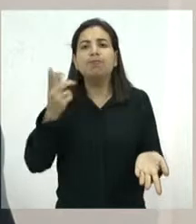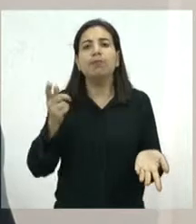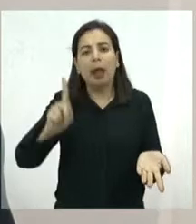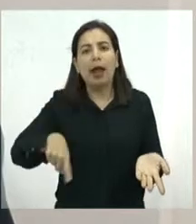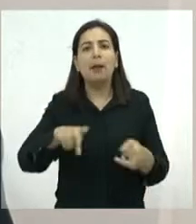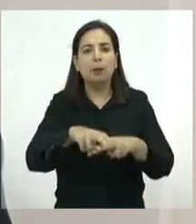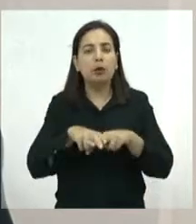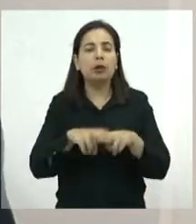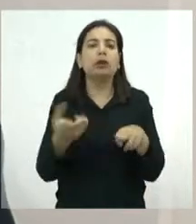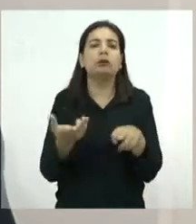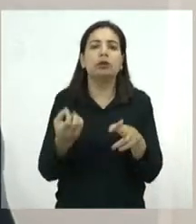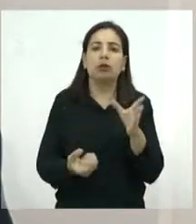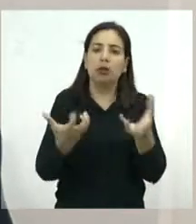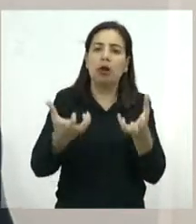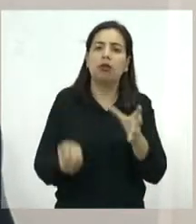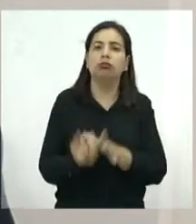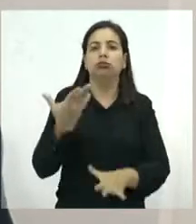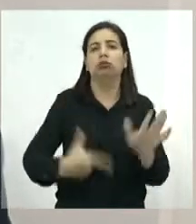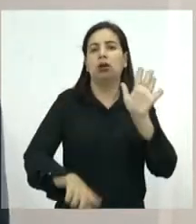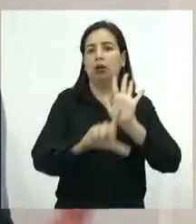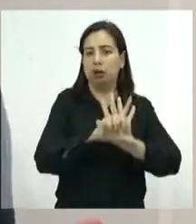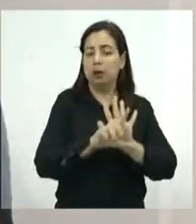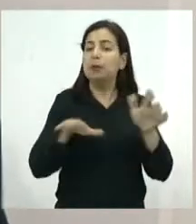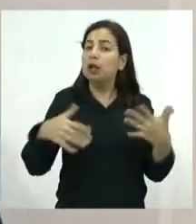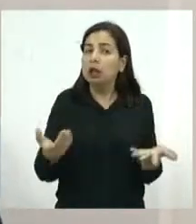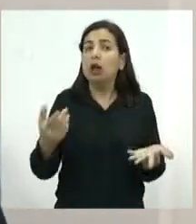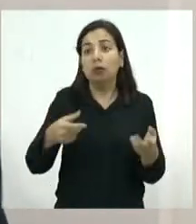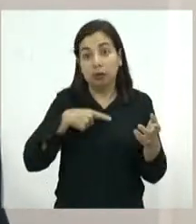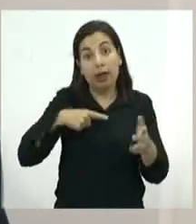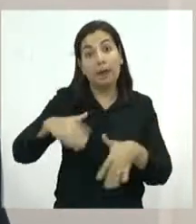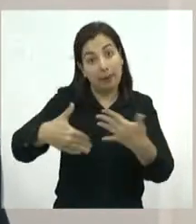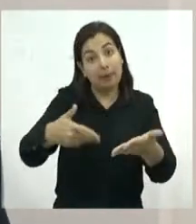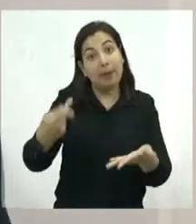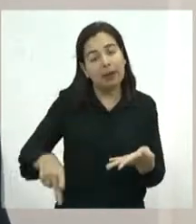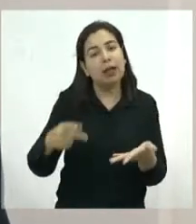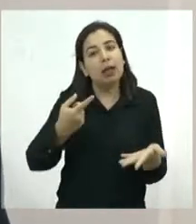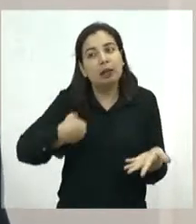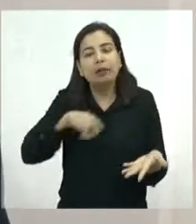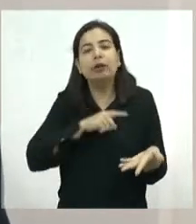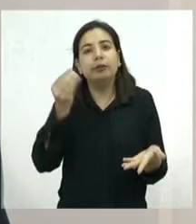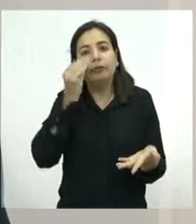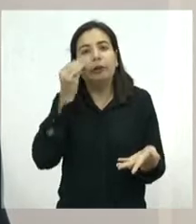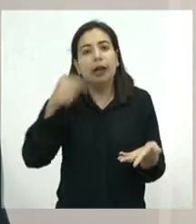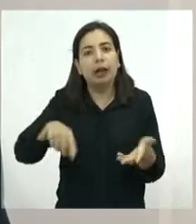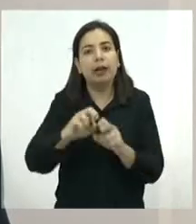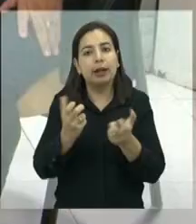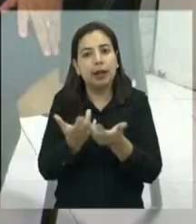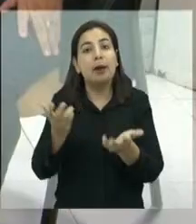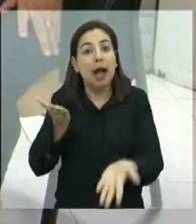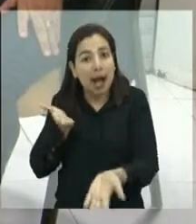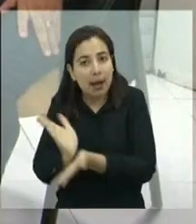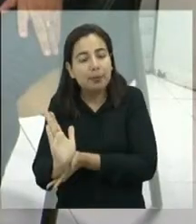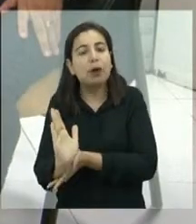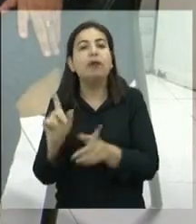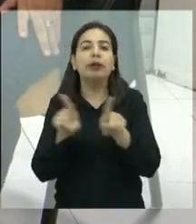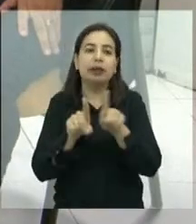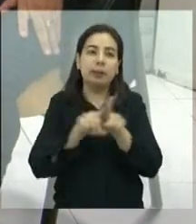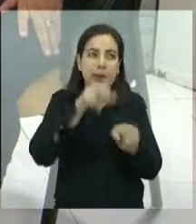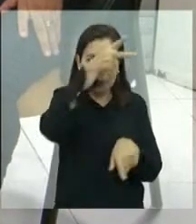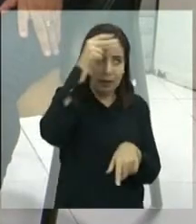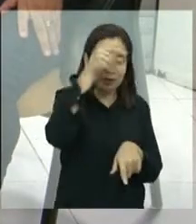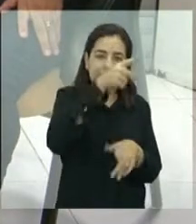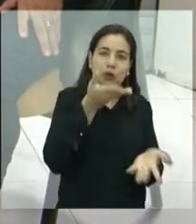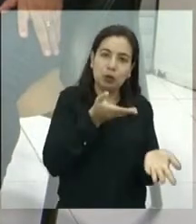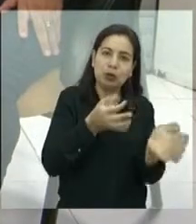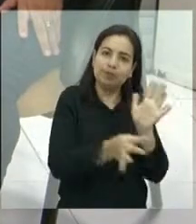eu espero que em breve a Câmara Municipal aprove e que o prefeito sancione a lei. Exatamente. Agora, esse projeto ainda está nas comissões, não foi